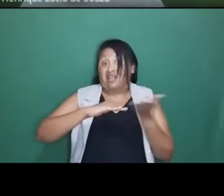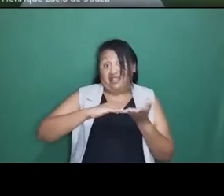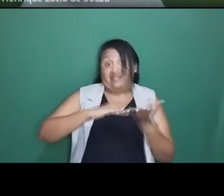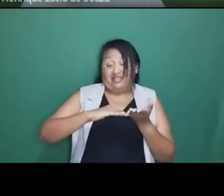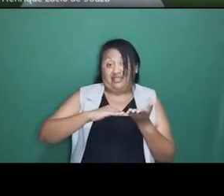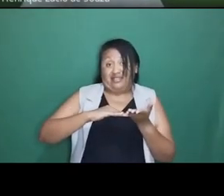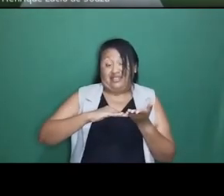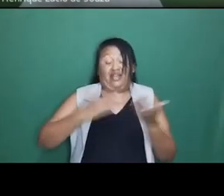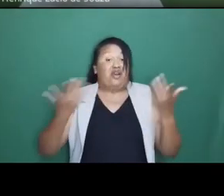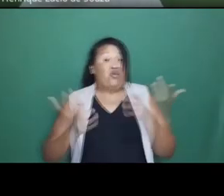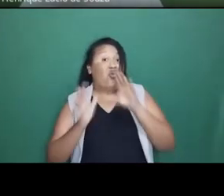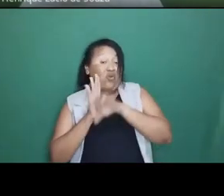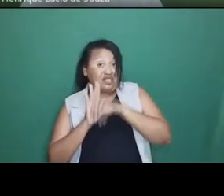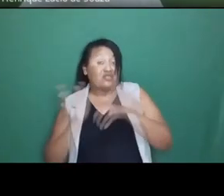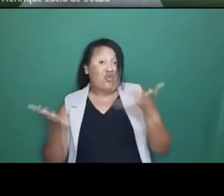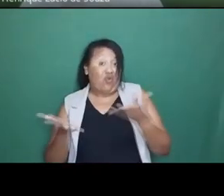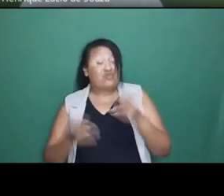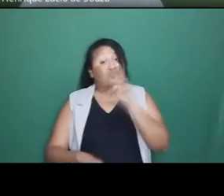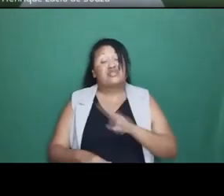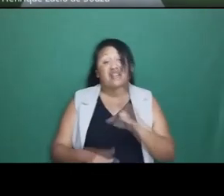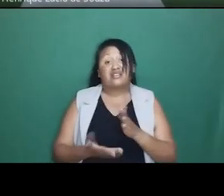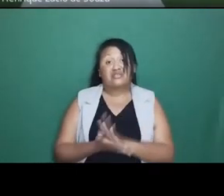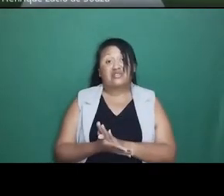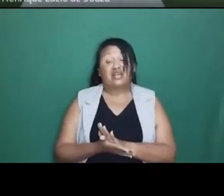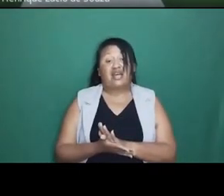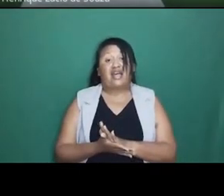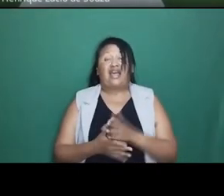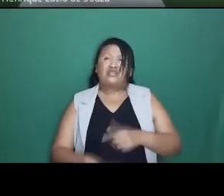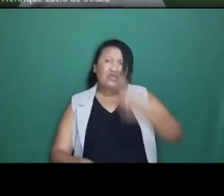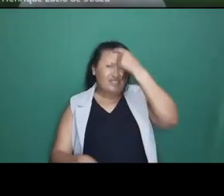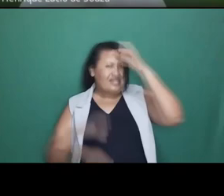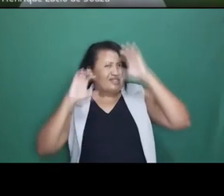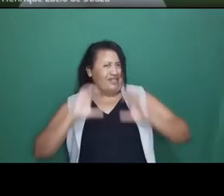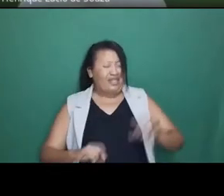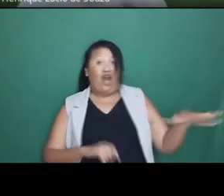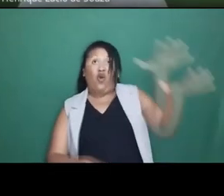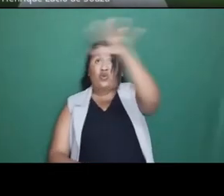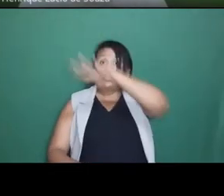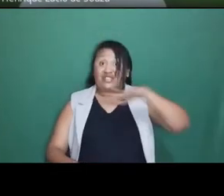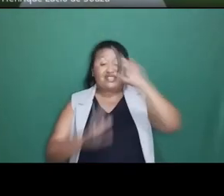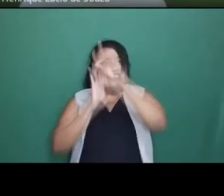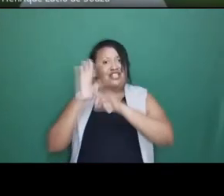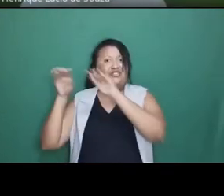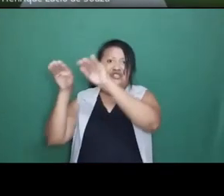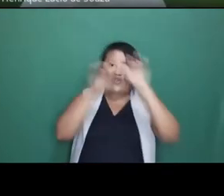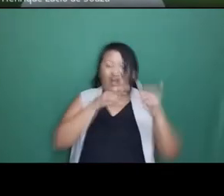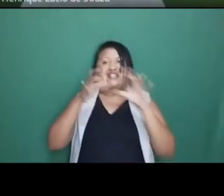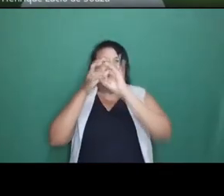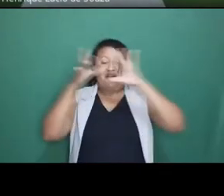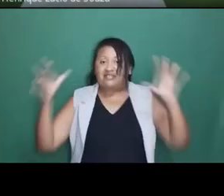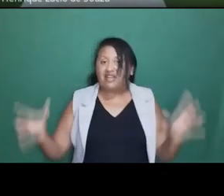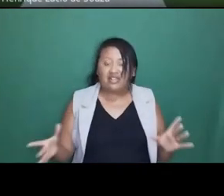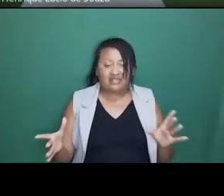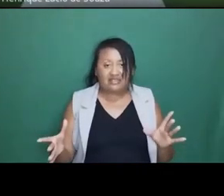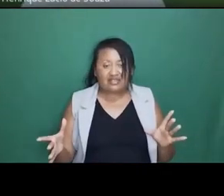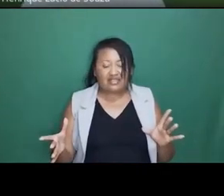o conceito hoje utilizado é uma cidadania universal de direitos iguais de liberdade